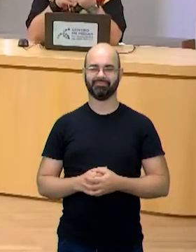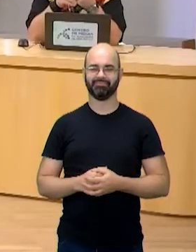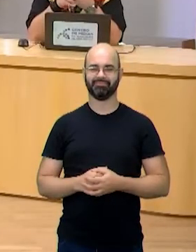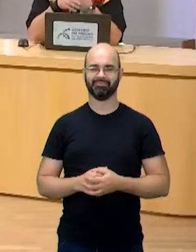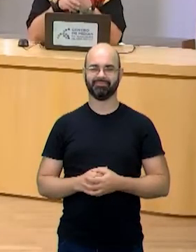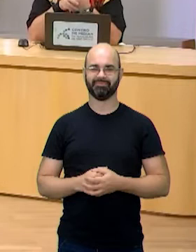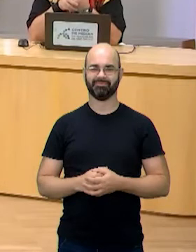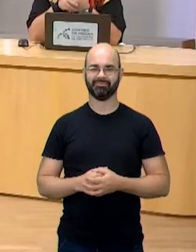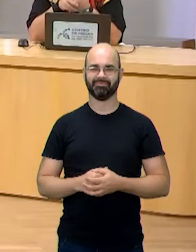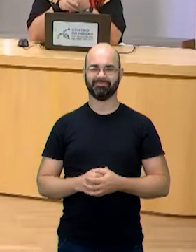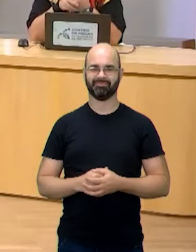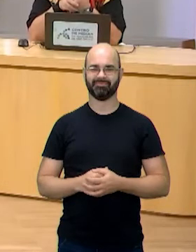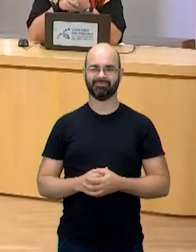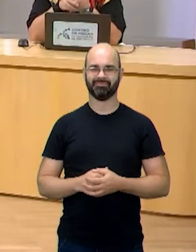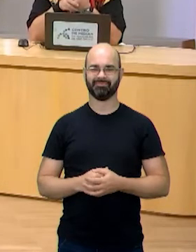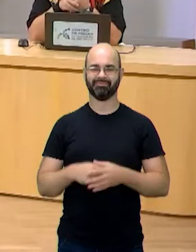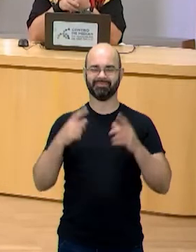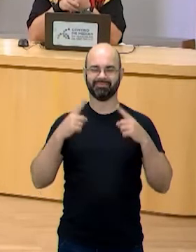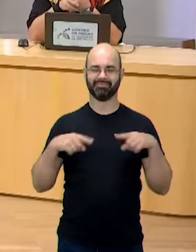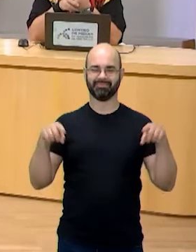Momento cabeção.